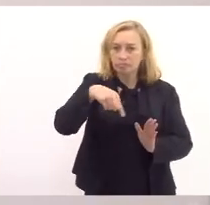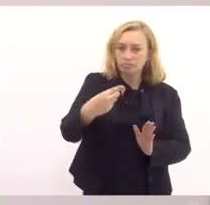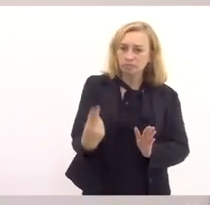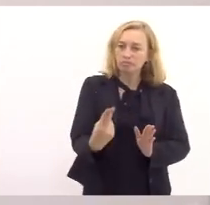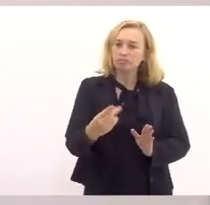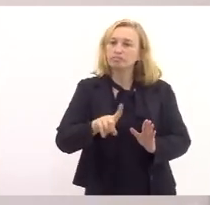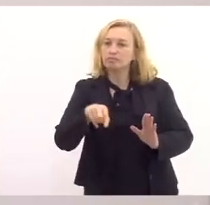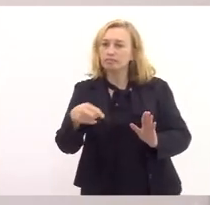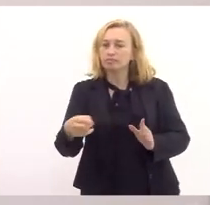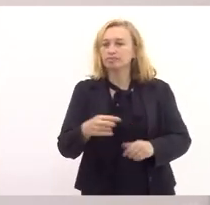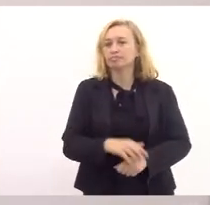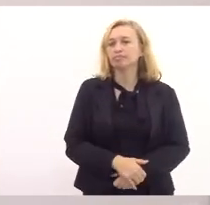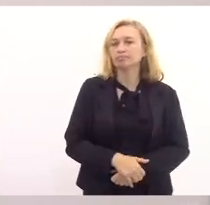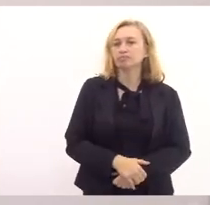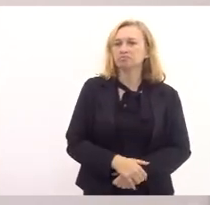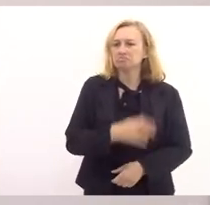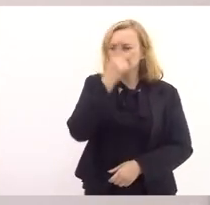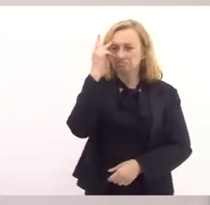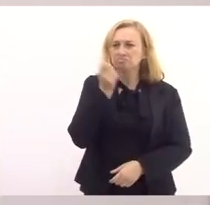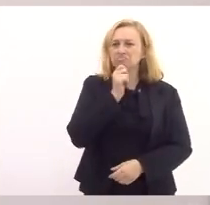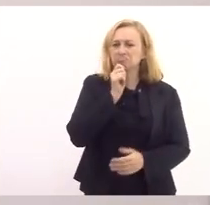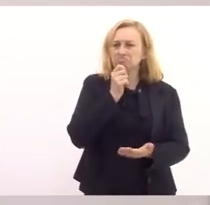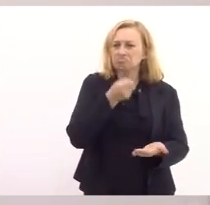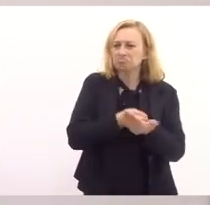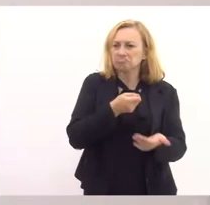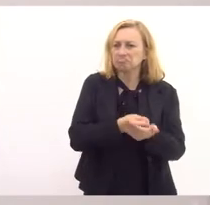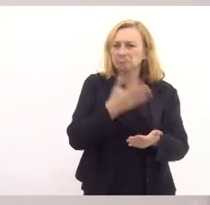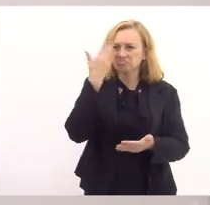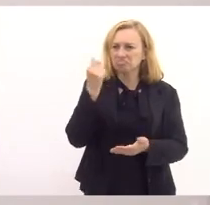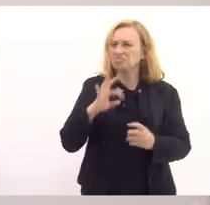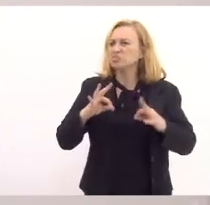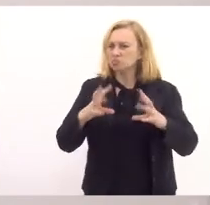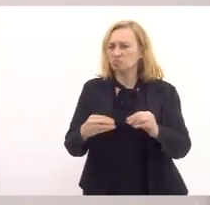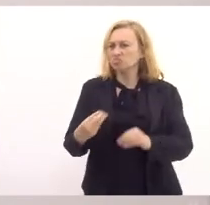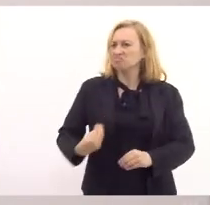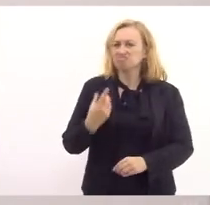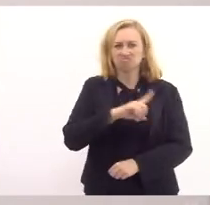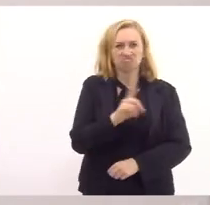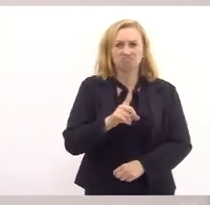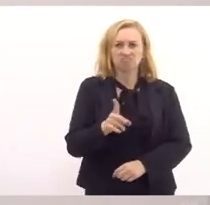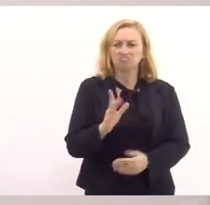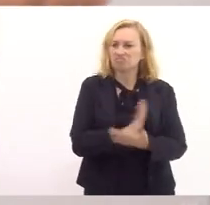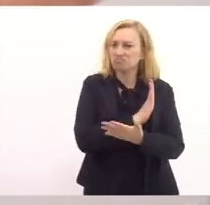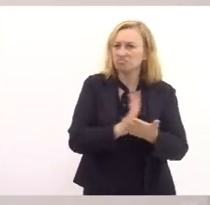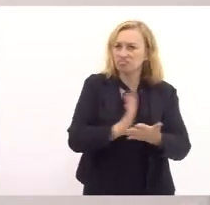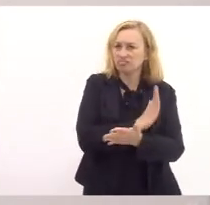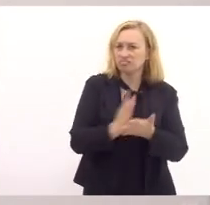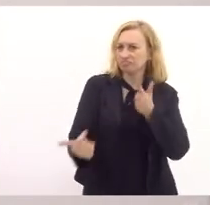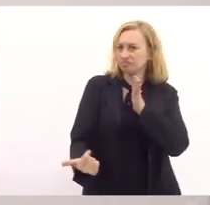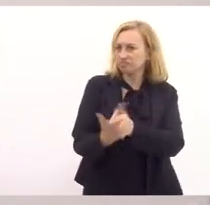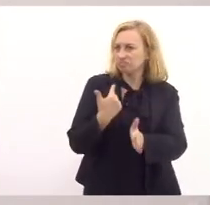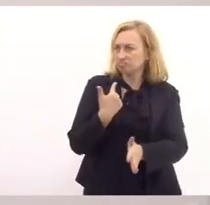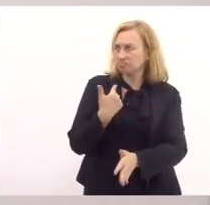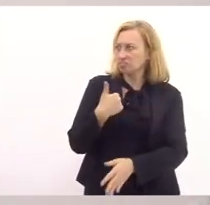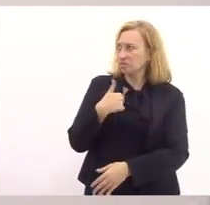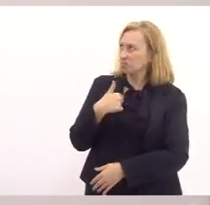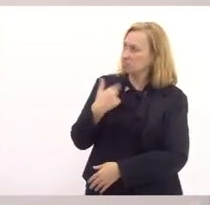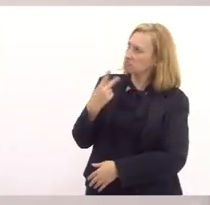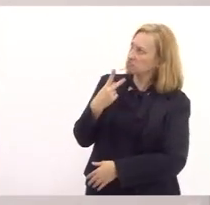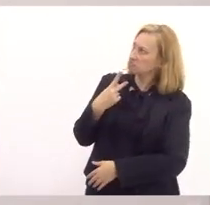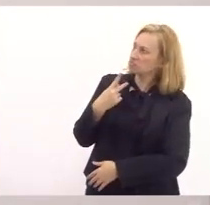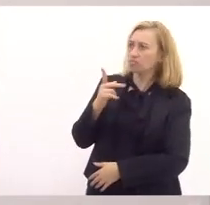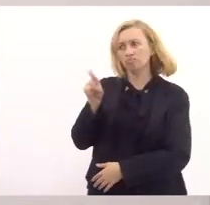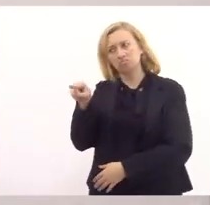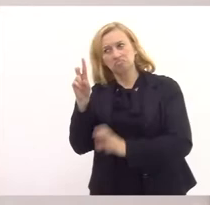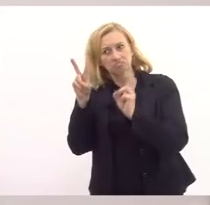seguinte, ninguém é obrigado a saber tudo na vida, não? Muitas vezes as pessoas me fazem uma pergunta de, olha, sobre